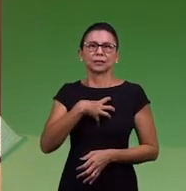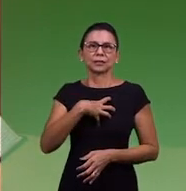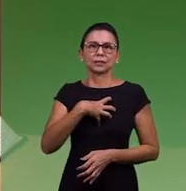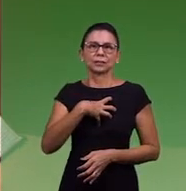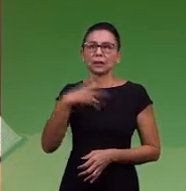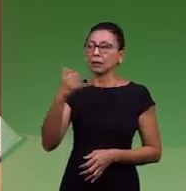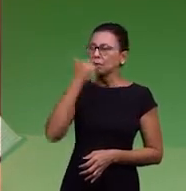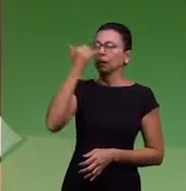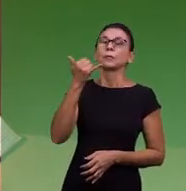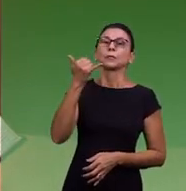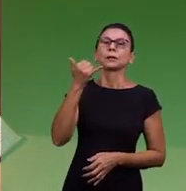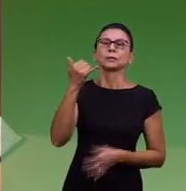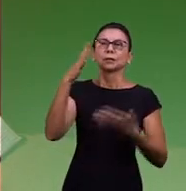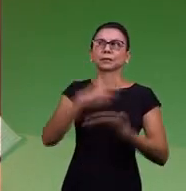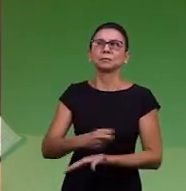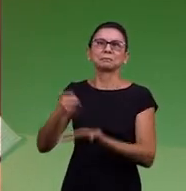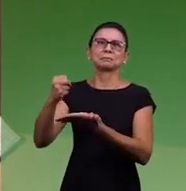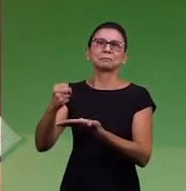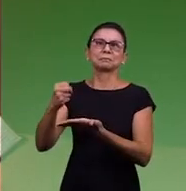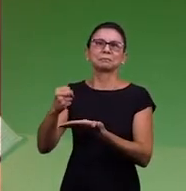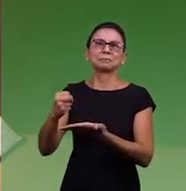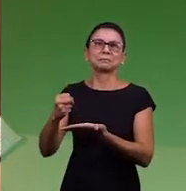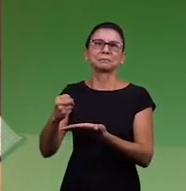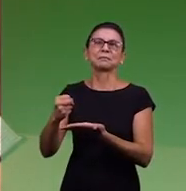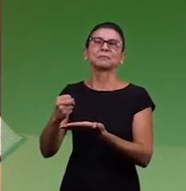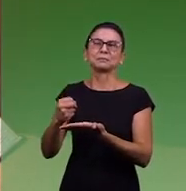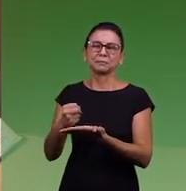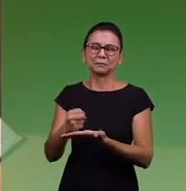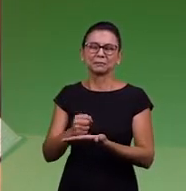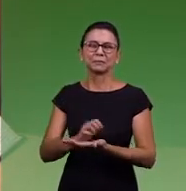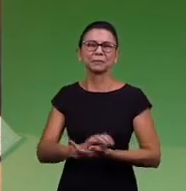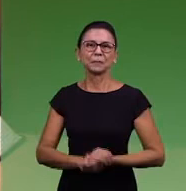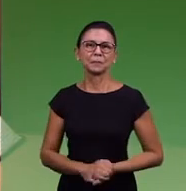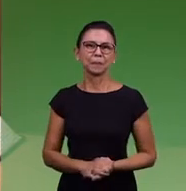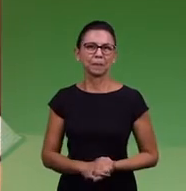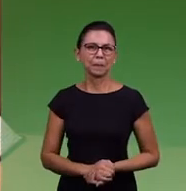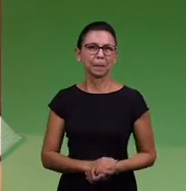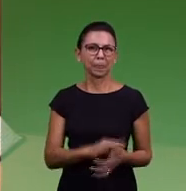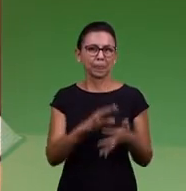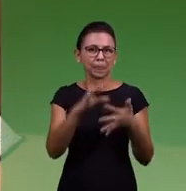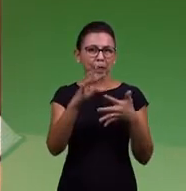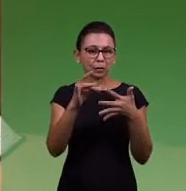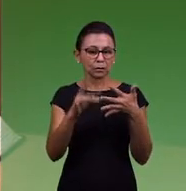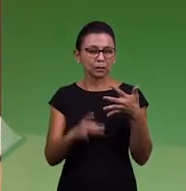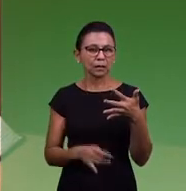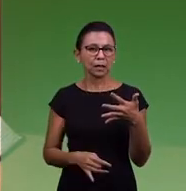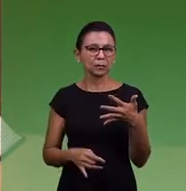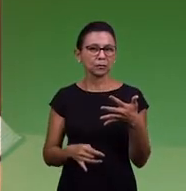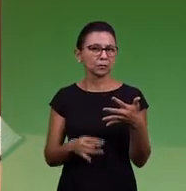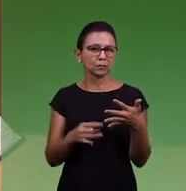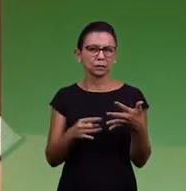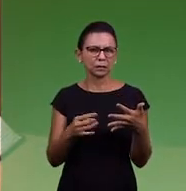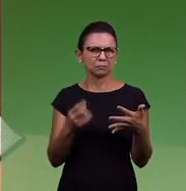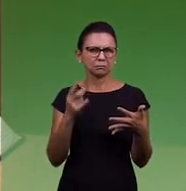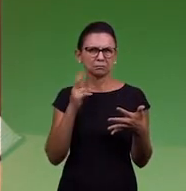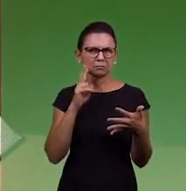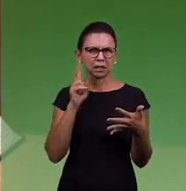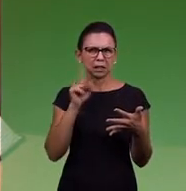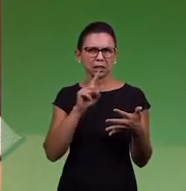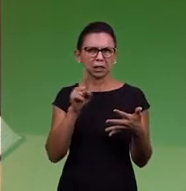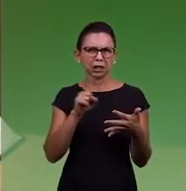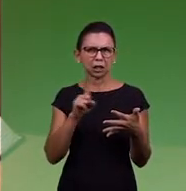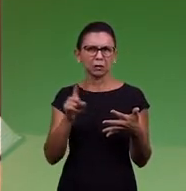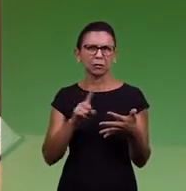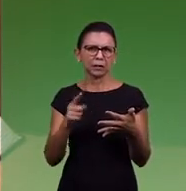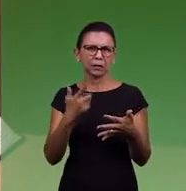eu dei por mim, eu já tinha sido arrebatado. Então, é um detalhe que você não vê na doutrina de arrebatamento em outros textos da Bíblia,